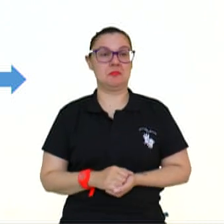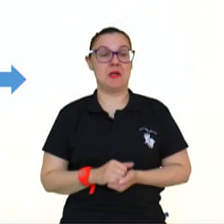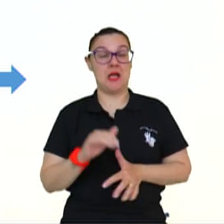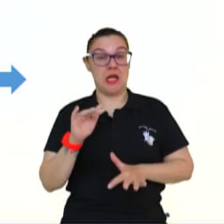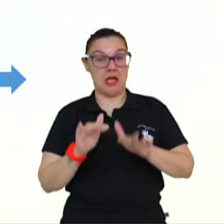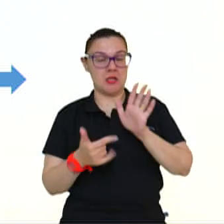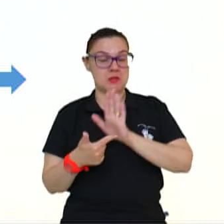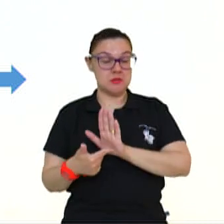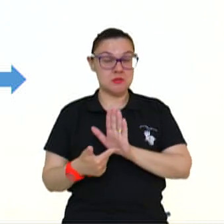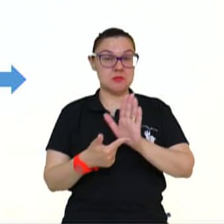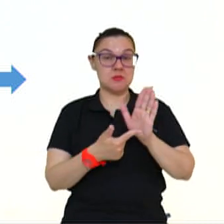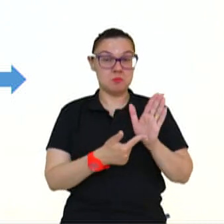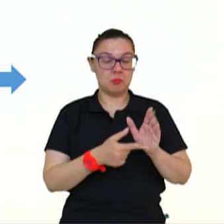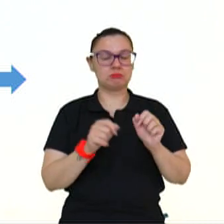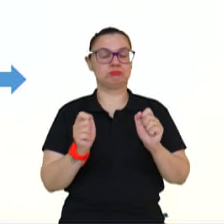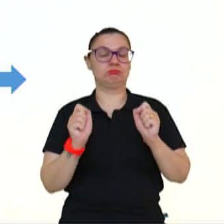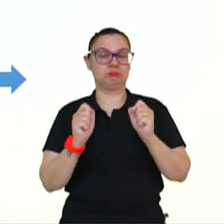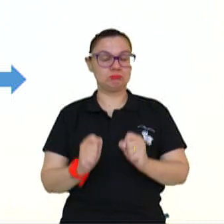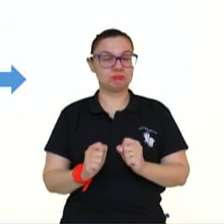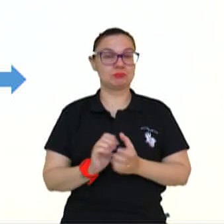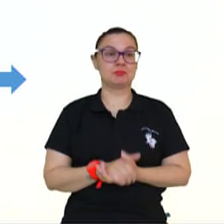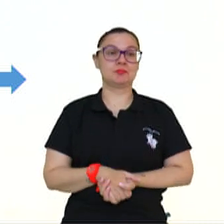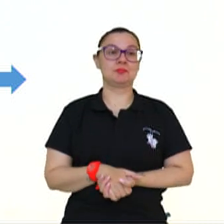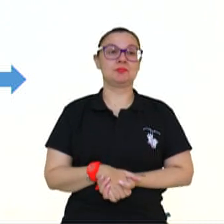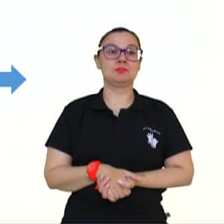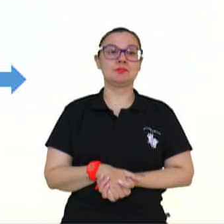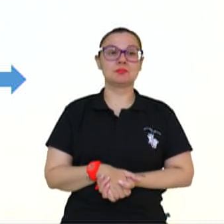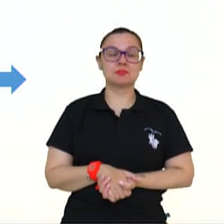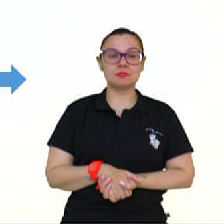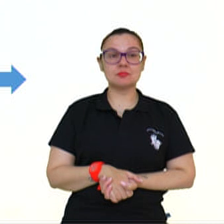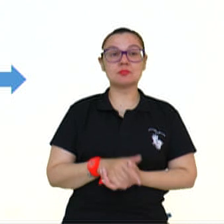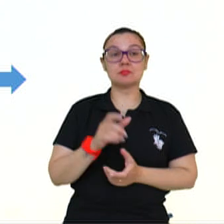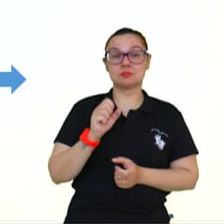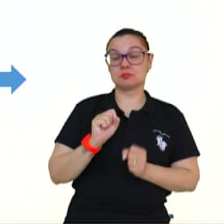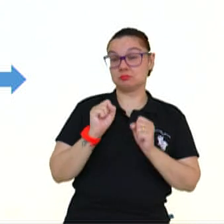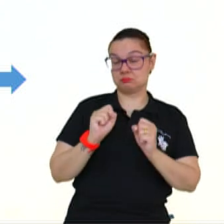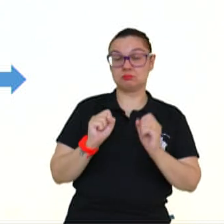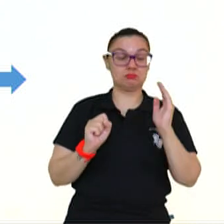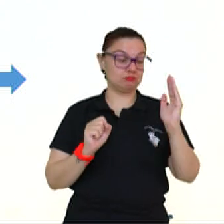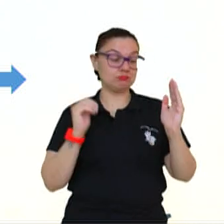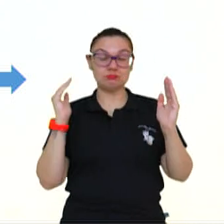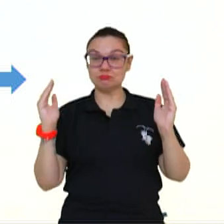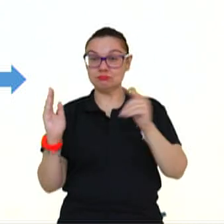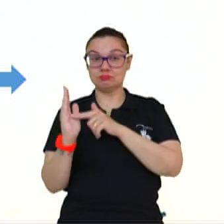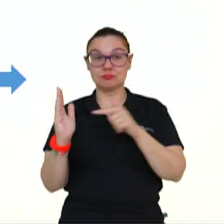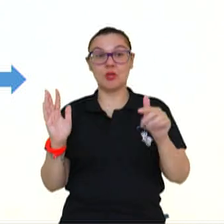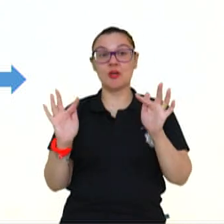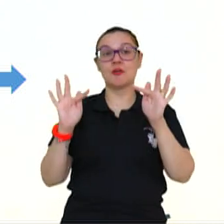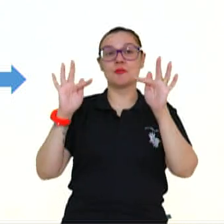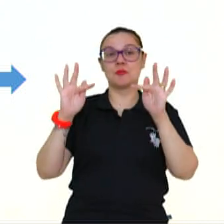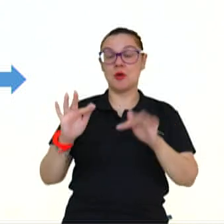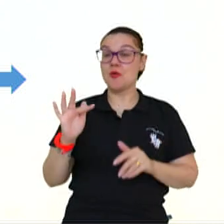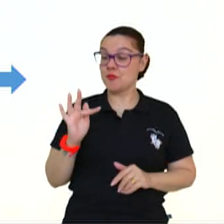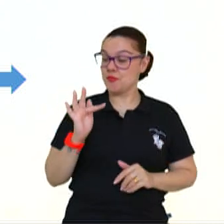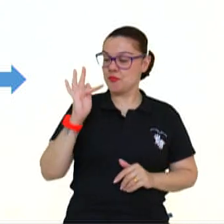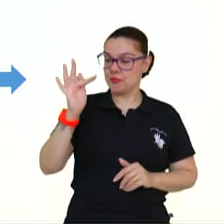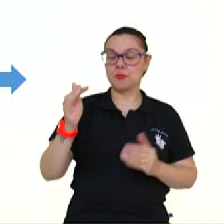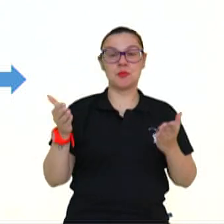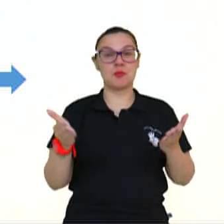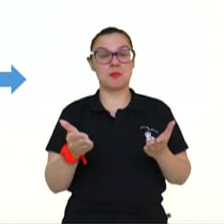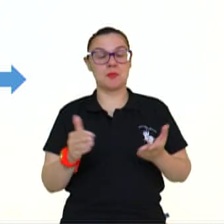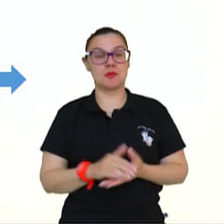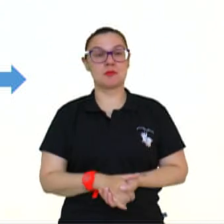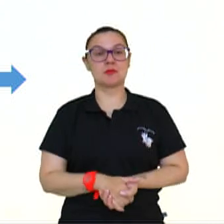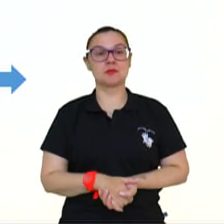seja indicativo, ele expressa hipótese. Certo? Ele pode aparecer ali. Temos aí o último, futuro do